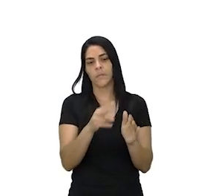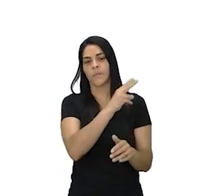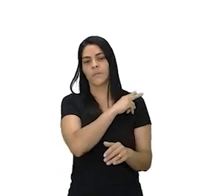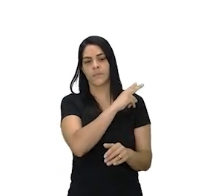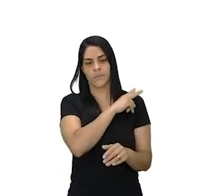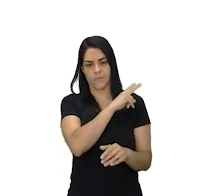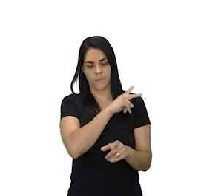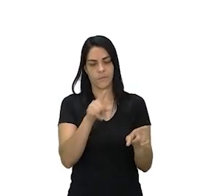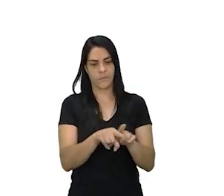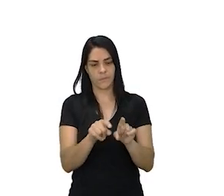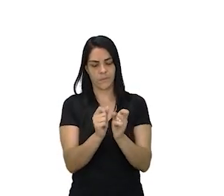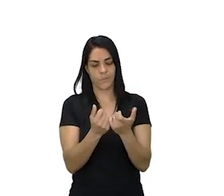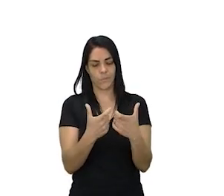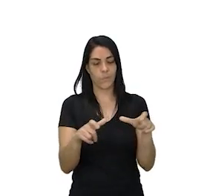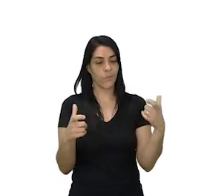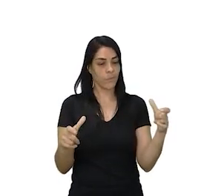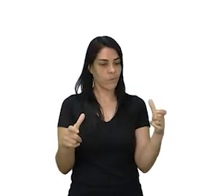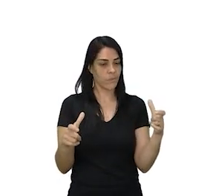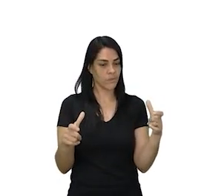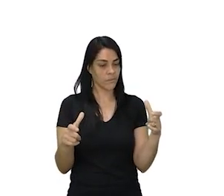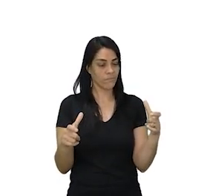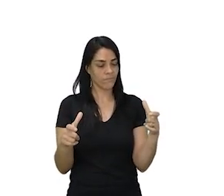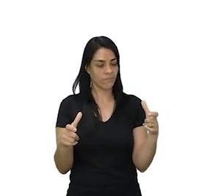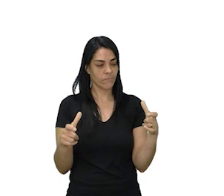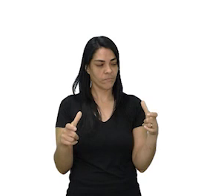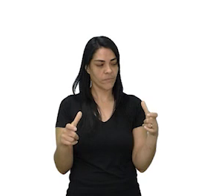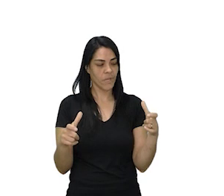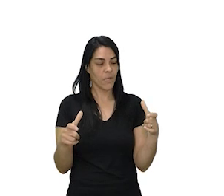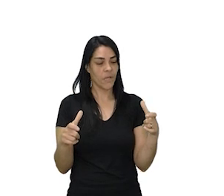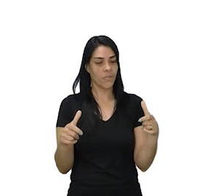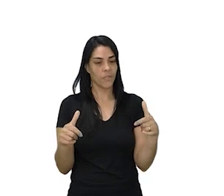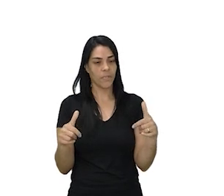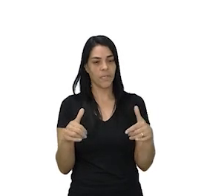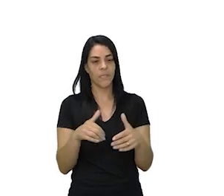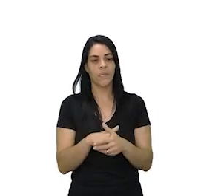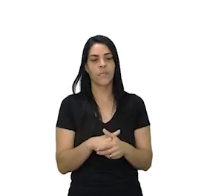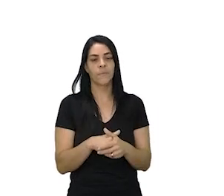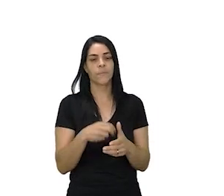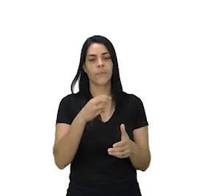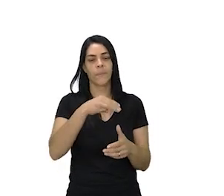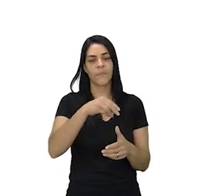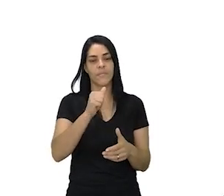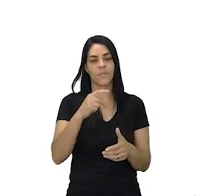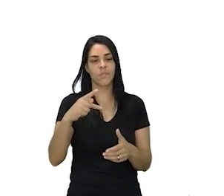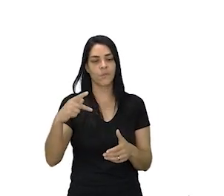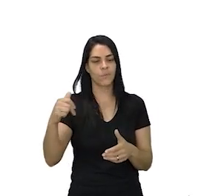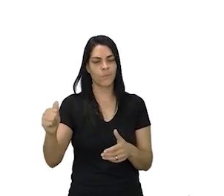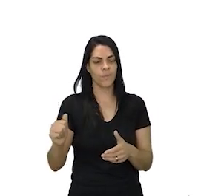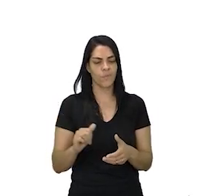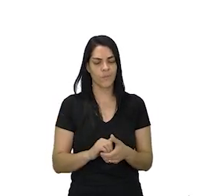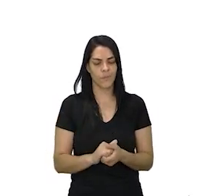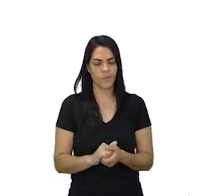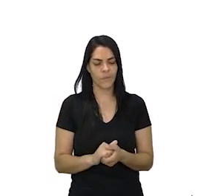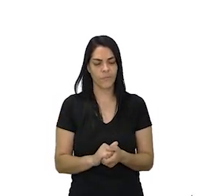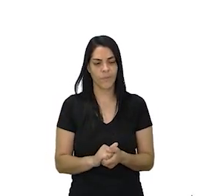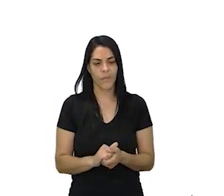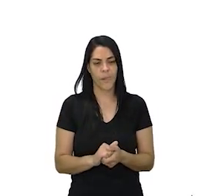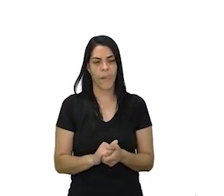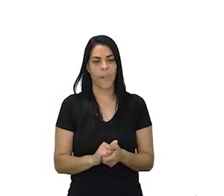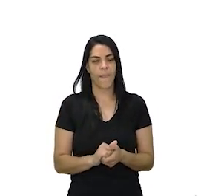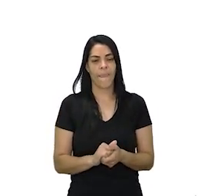poderia ampliar o nível de complexidade dentro desse mapa para outros alunos de